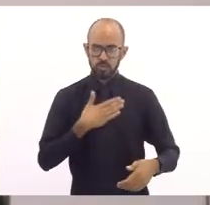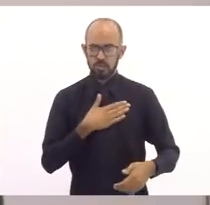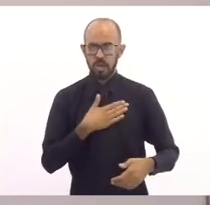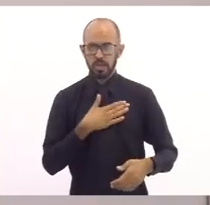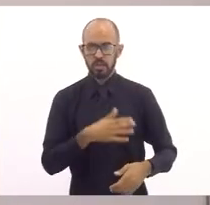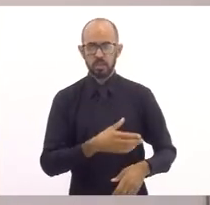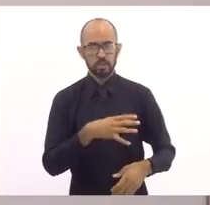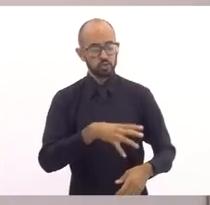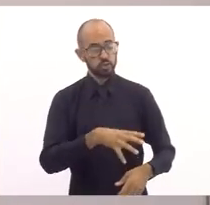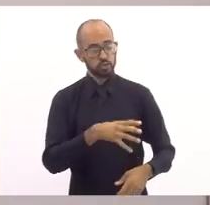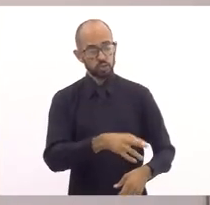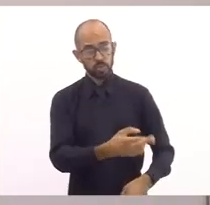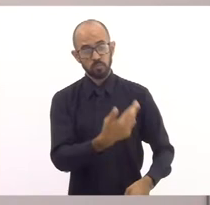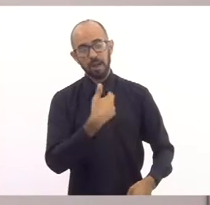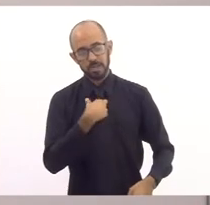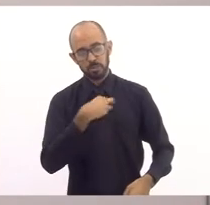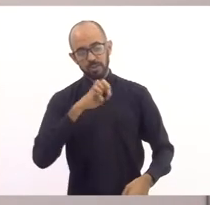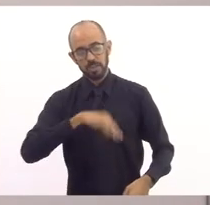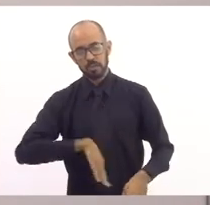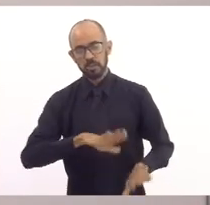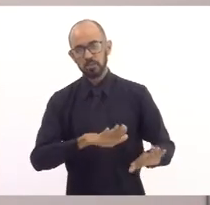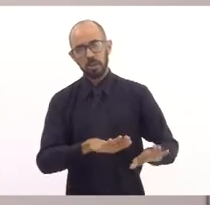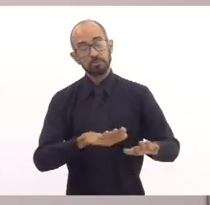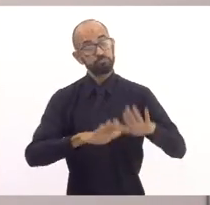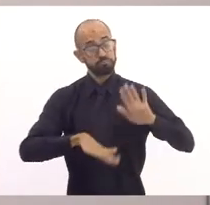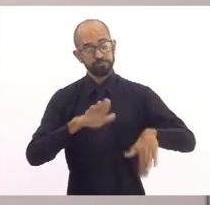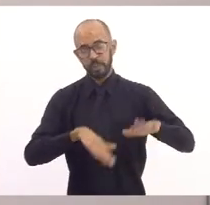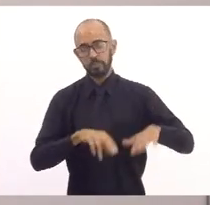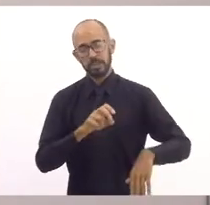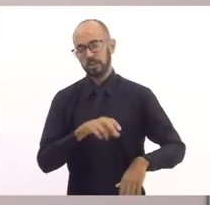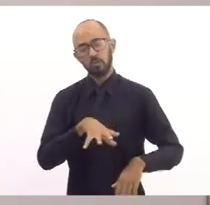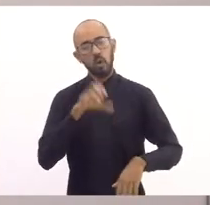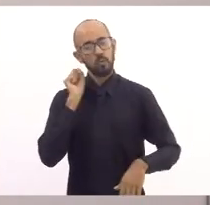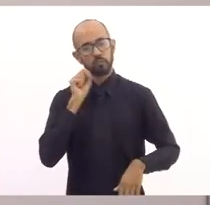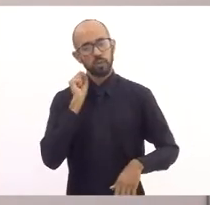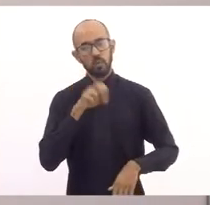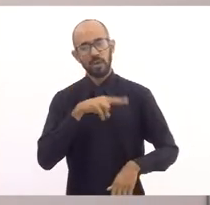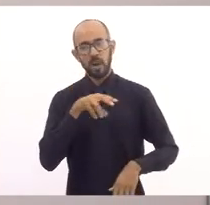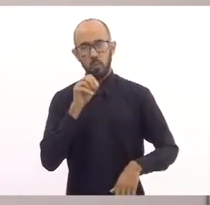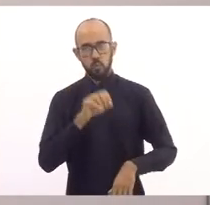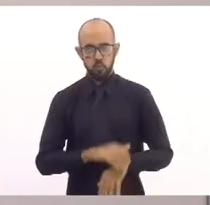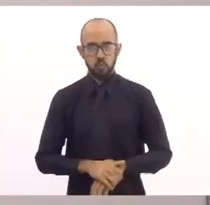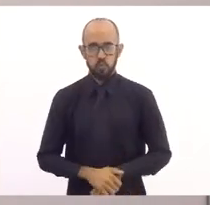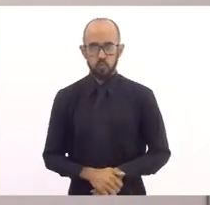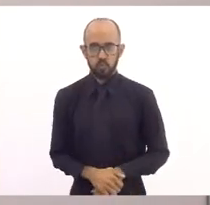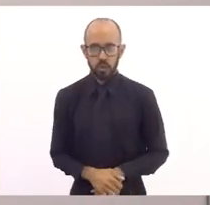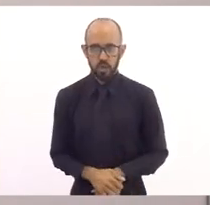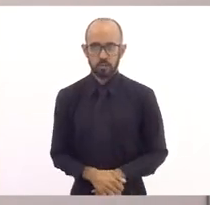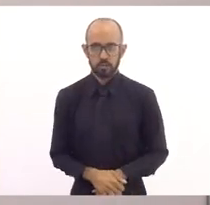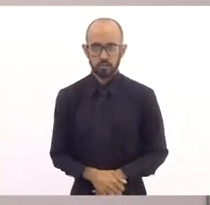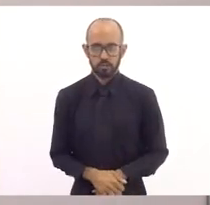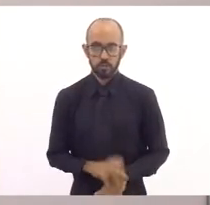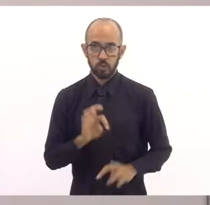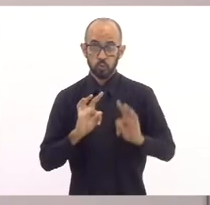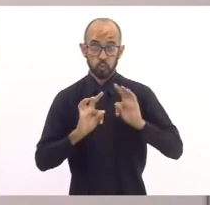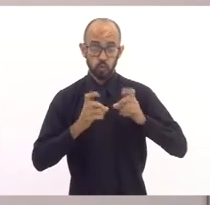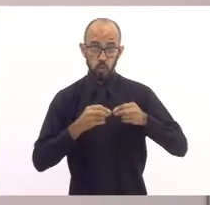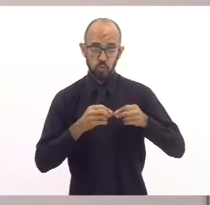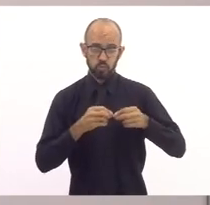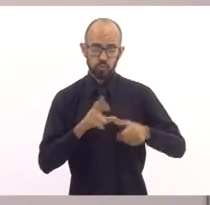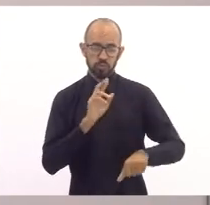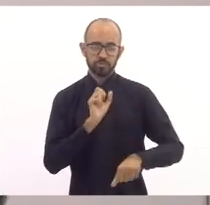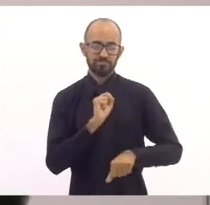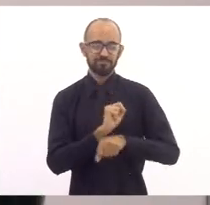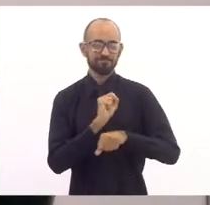ouvir um sim, mas provavelmente ouvirei um não. Está todo mundo aguardando